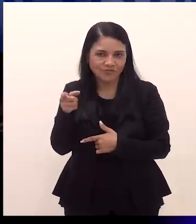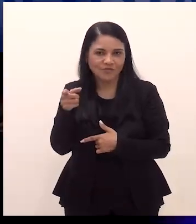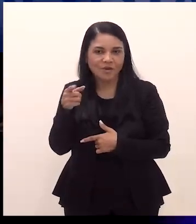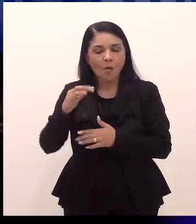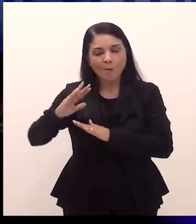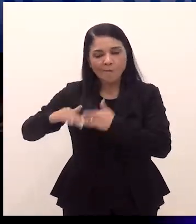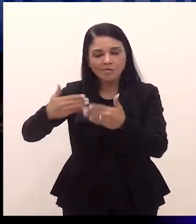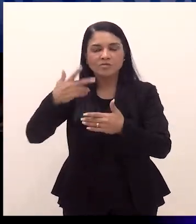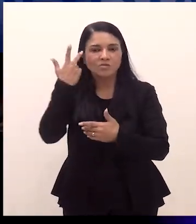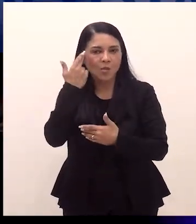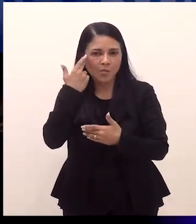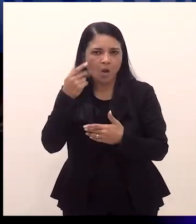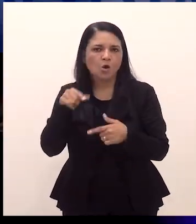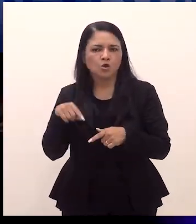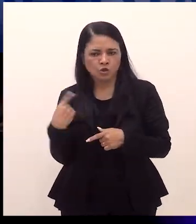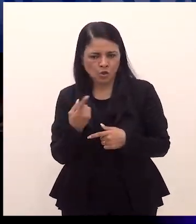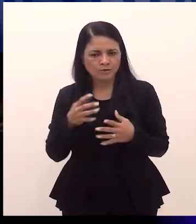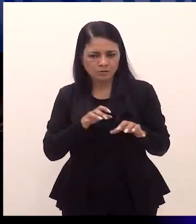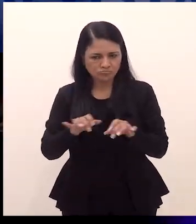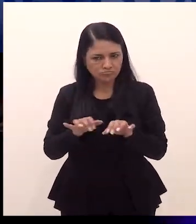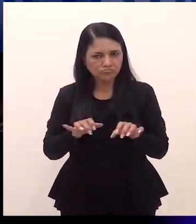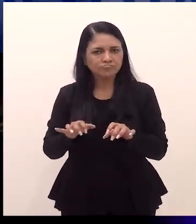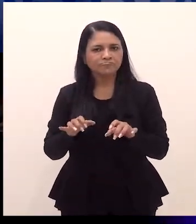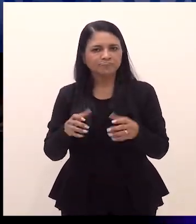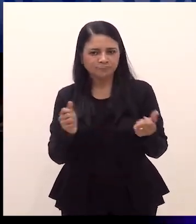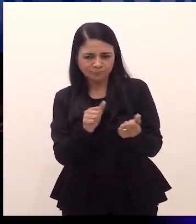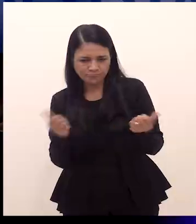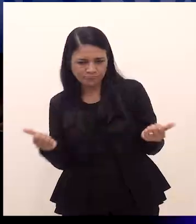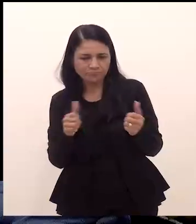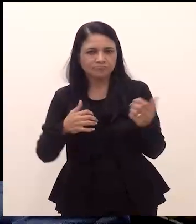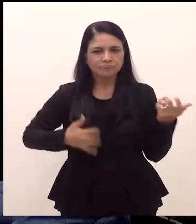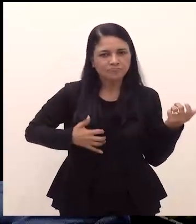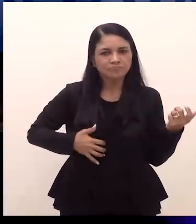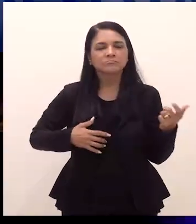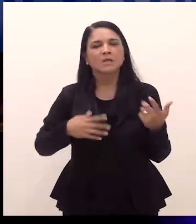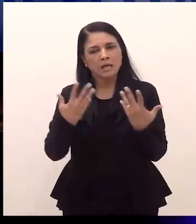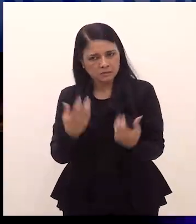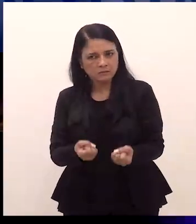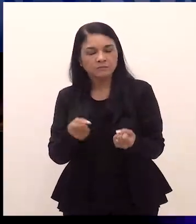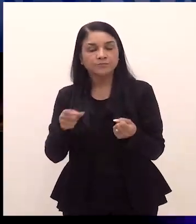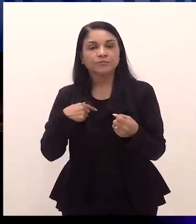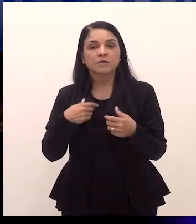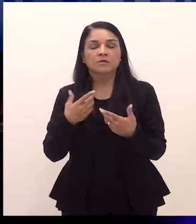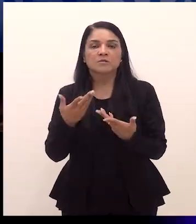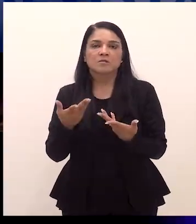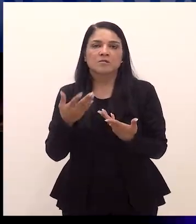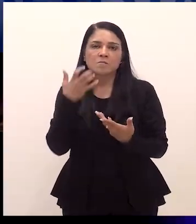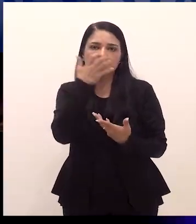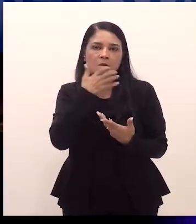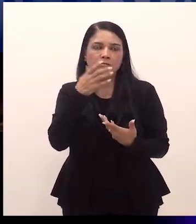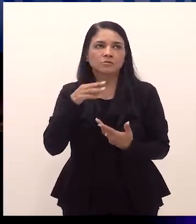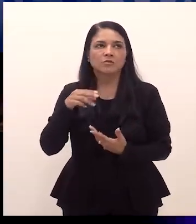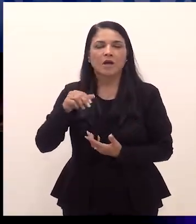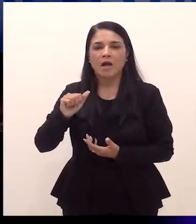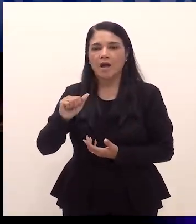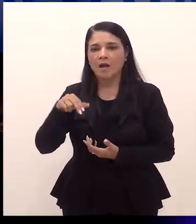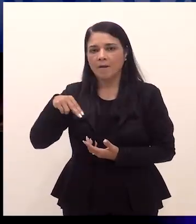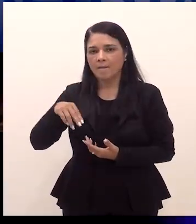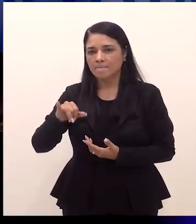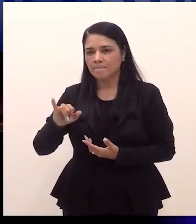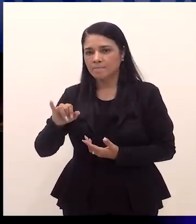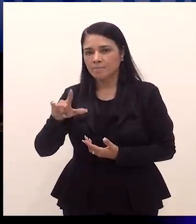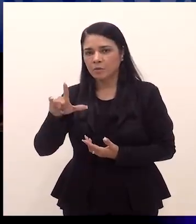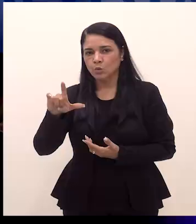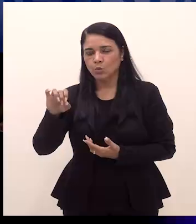processo normal, é um processo que nós, instrumentistas, temos que aceitar. Claro. Mas é claro que a música instrumental, se você pega um Hamilton